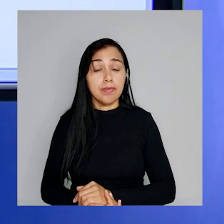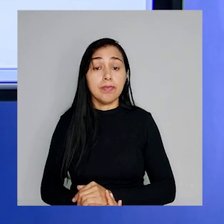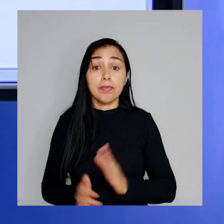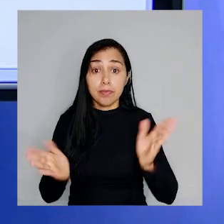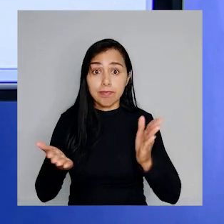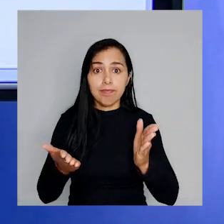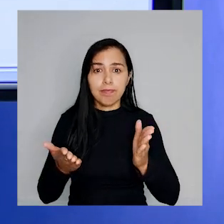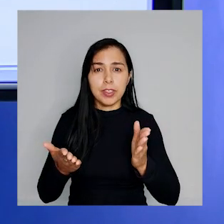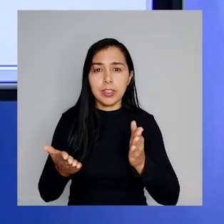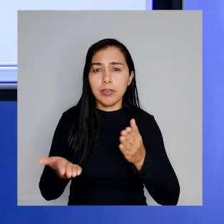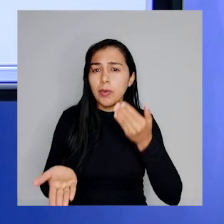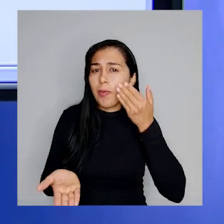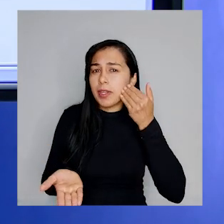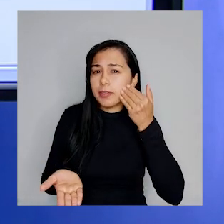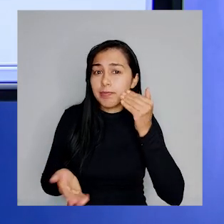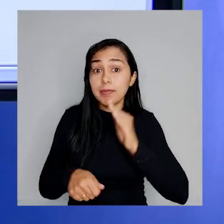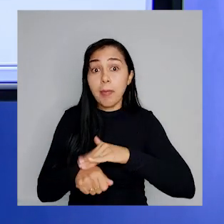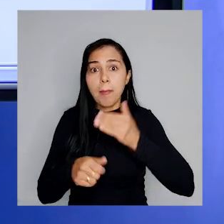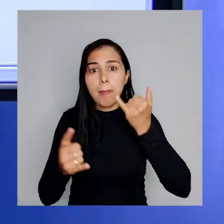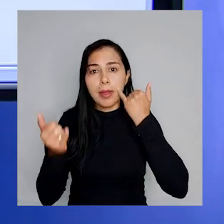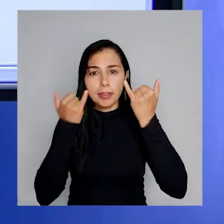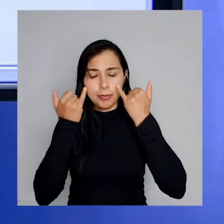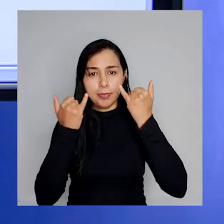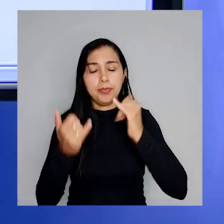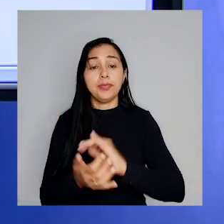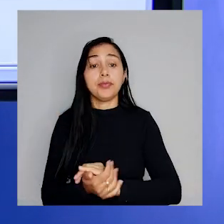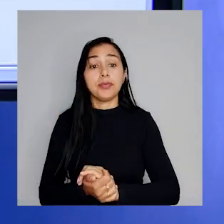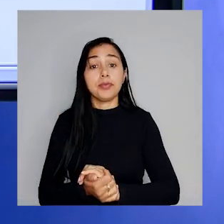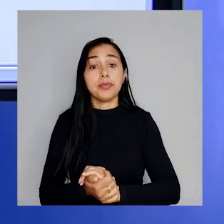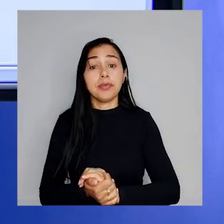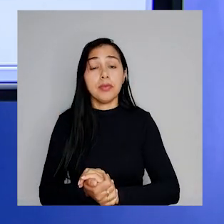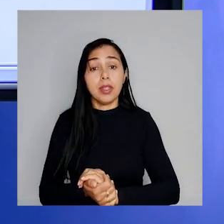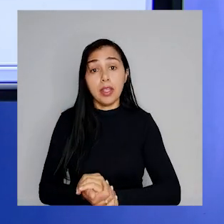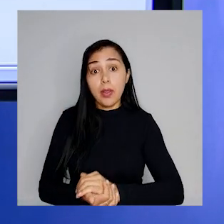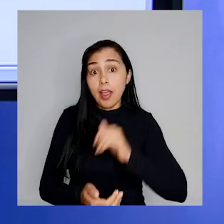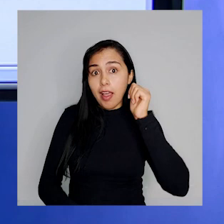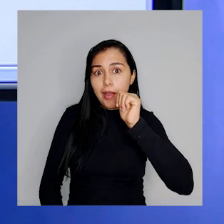mais informação. E ela fez 55 pontos ao